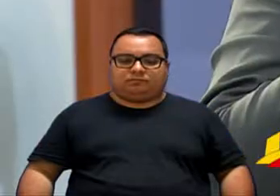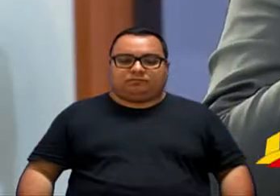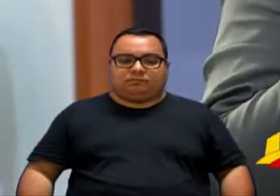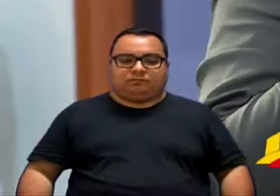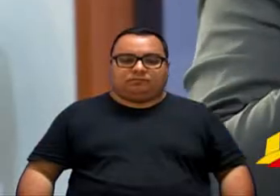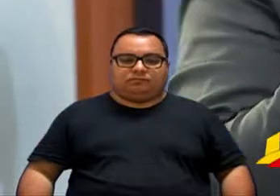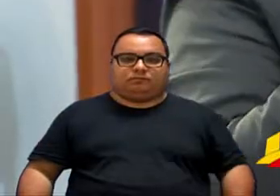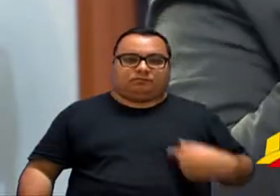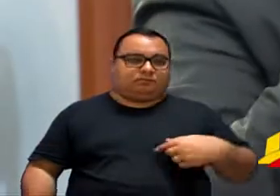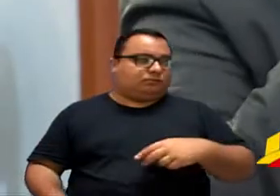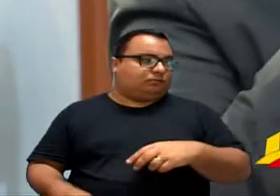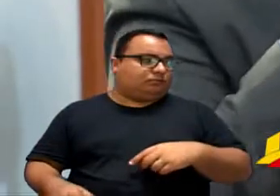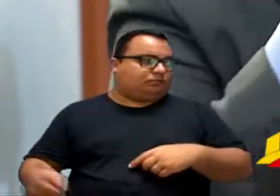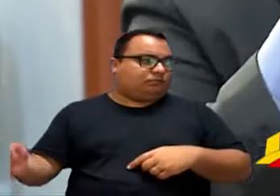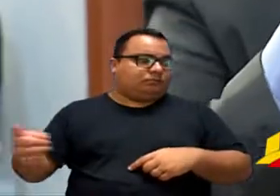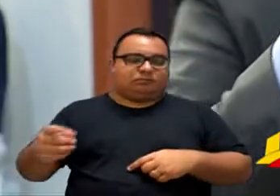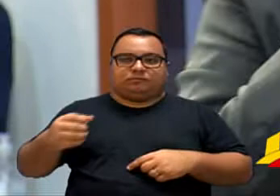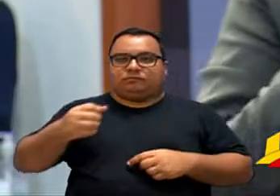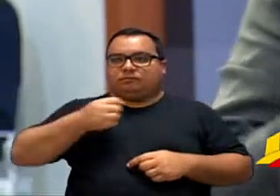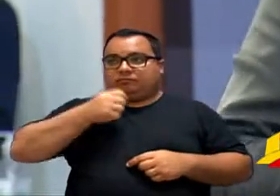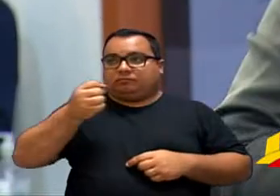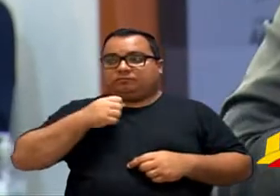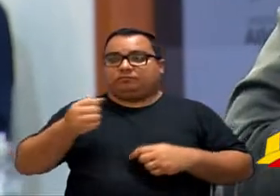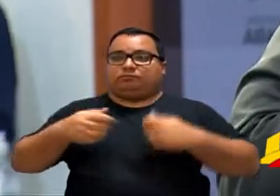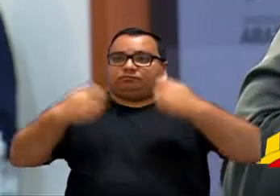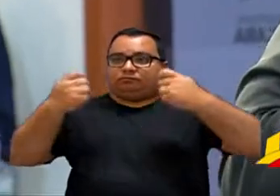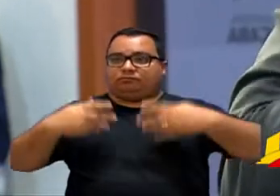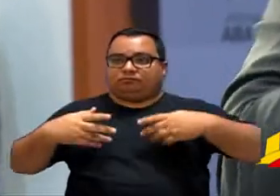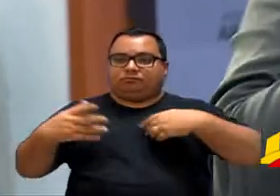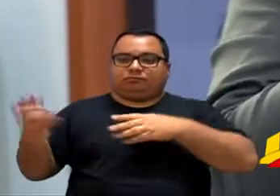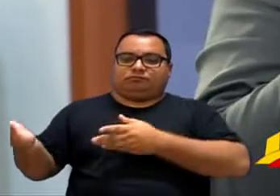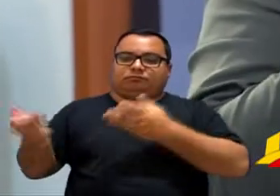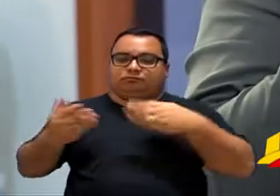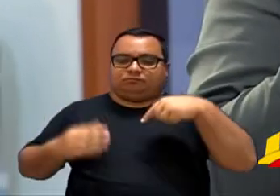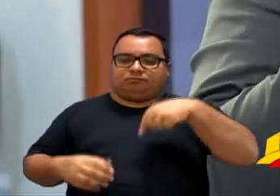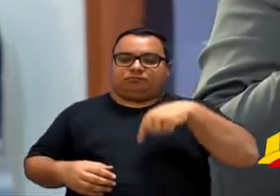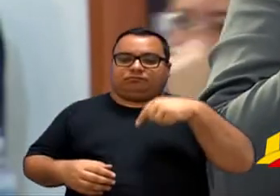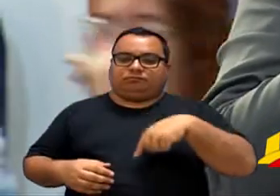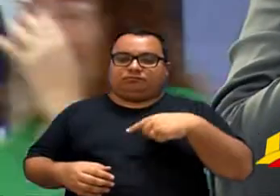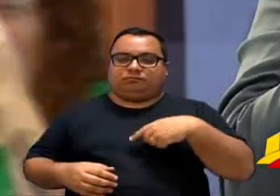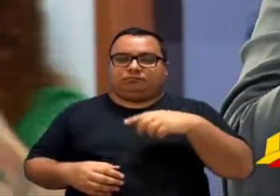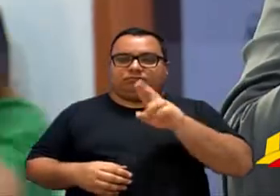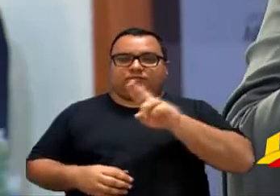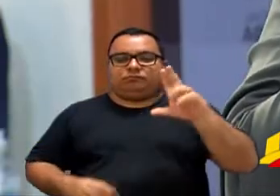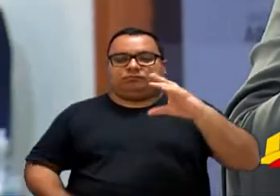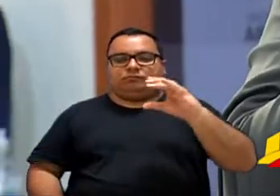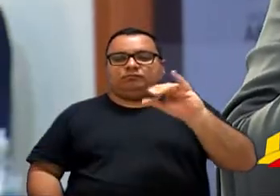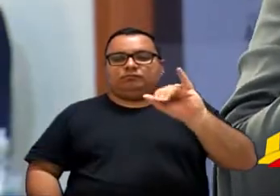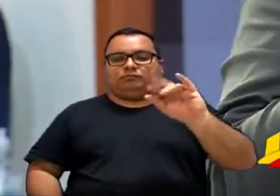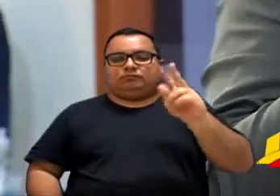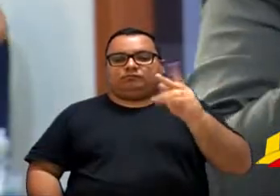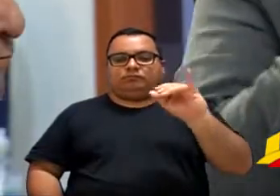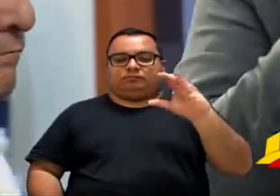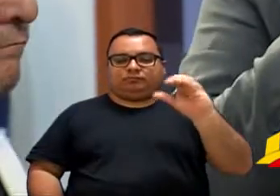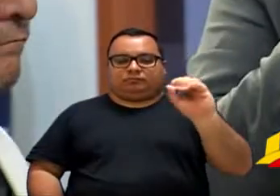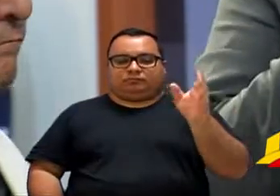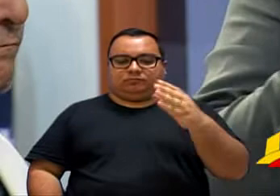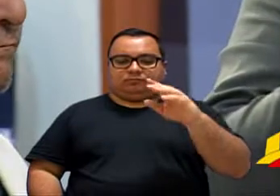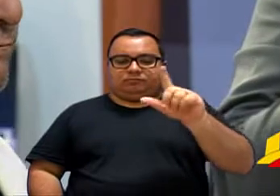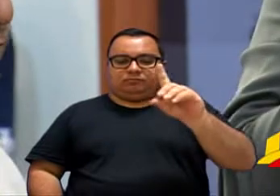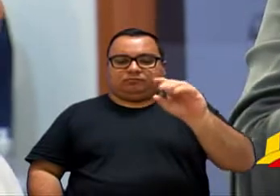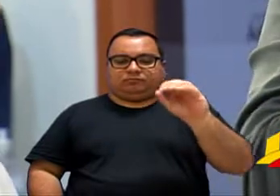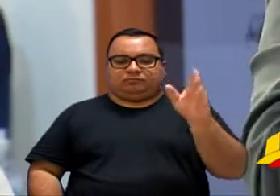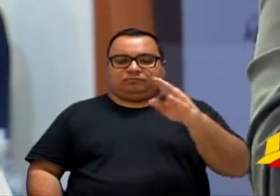eu acabei de receber uma pessoa aqui se ela tinha o Chico do Lago que era ambientalista né Muito homenagem